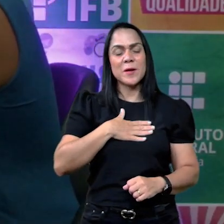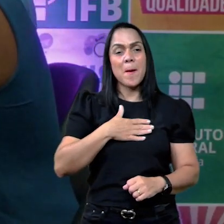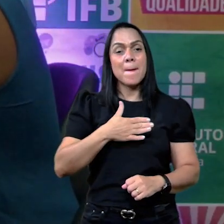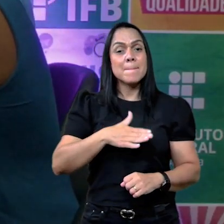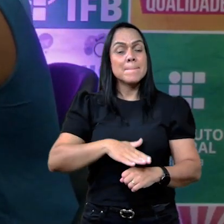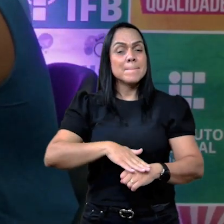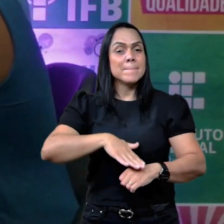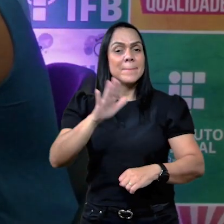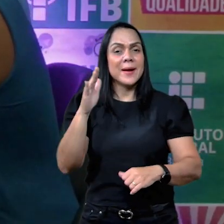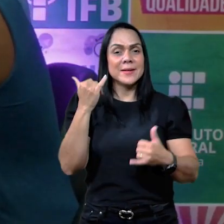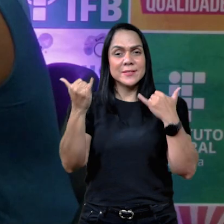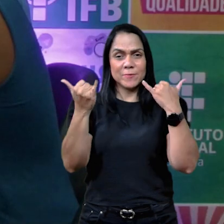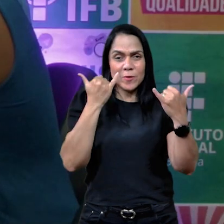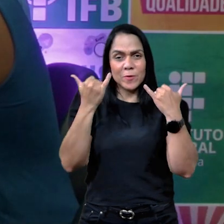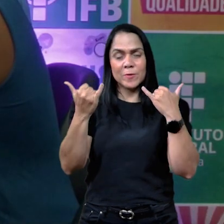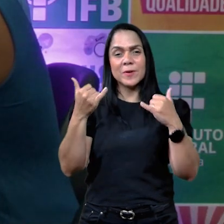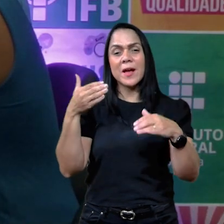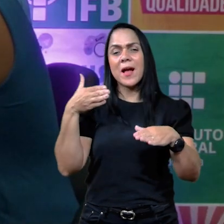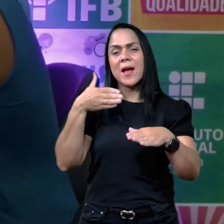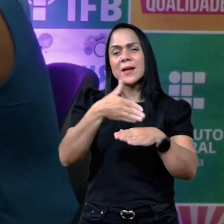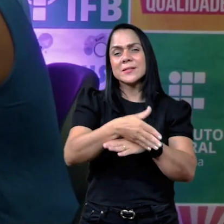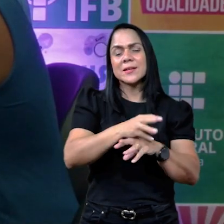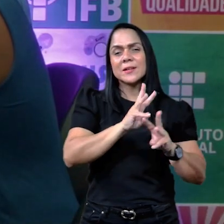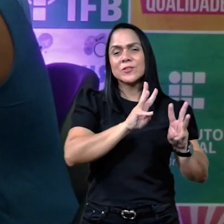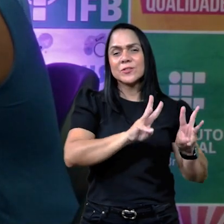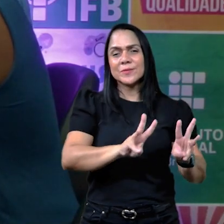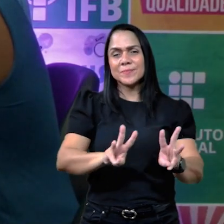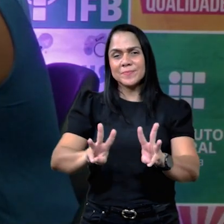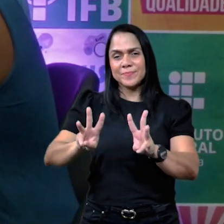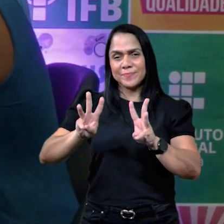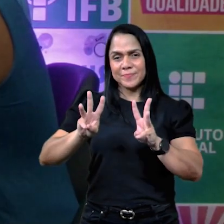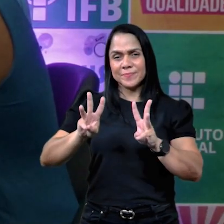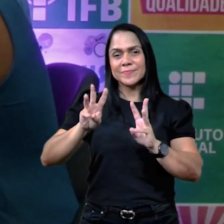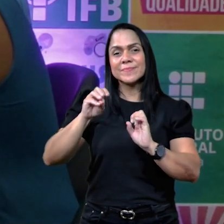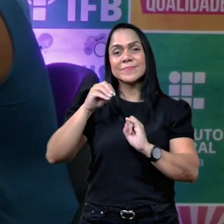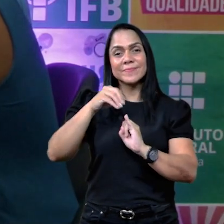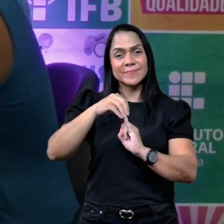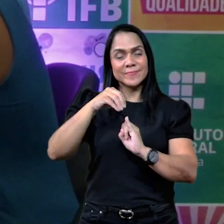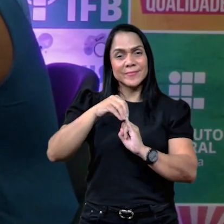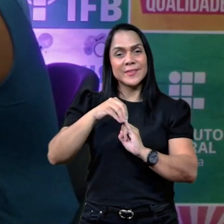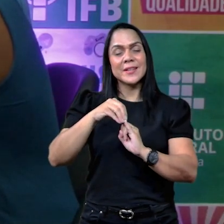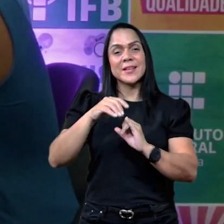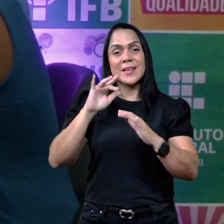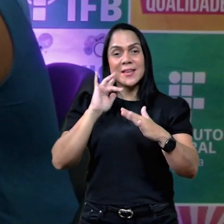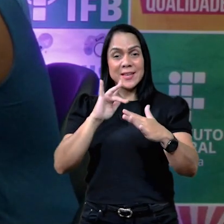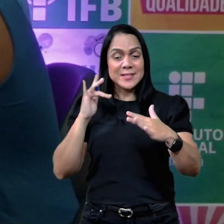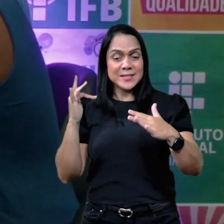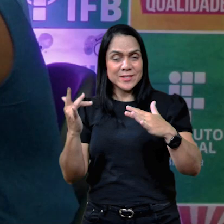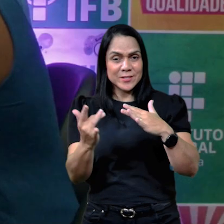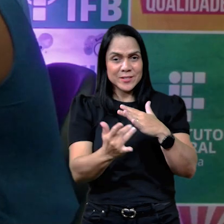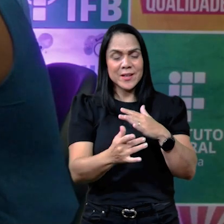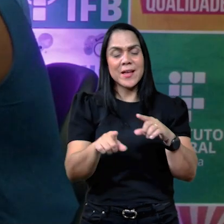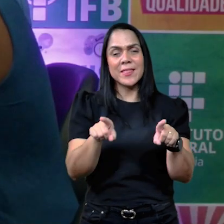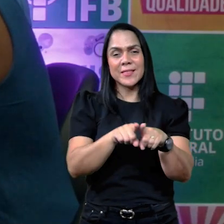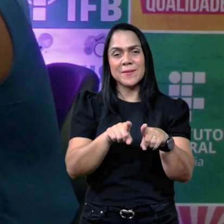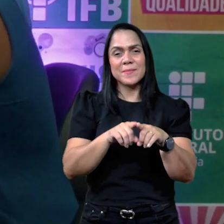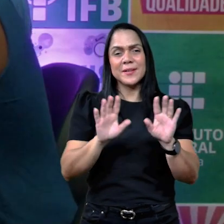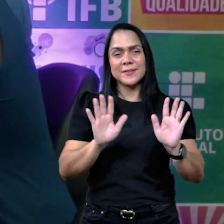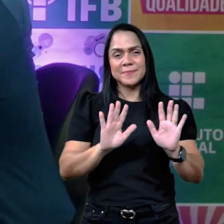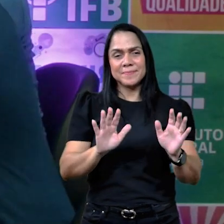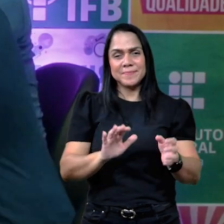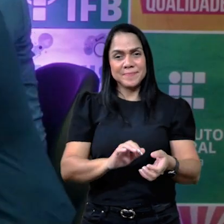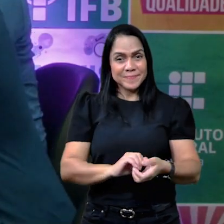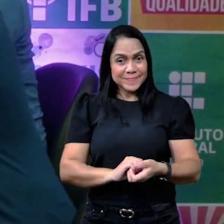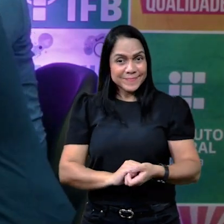mais informações, acesse o nosso site ifb.edu.br e nos siga em nossas redes sociais.